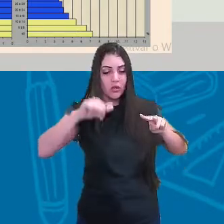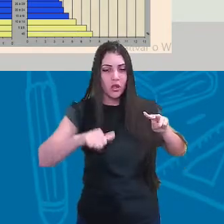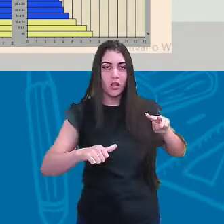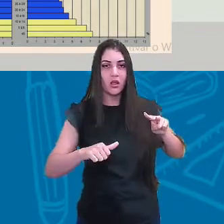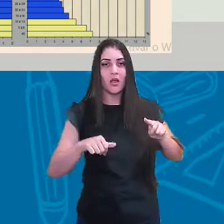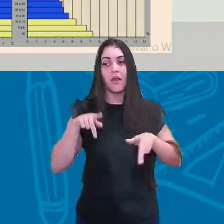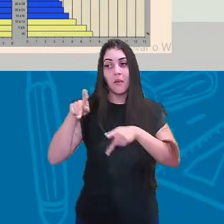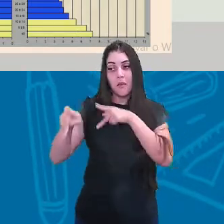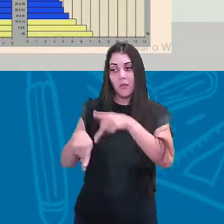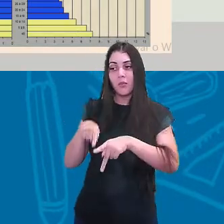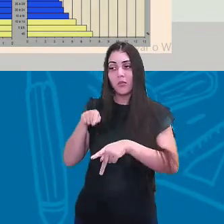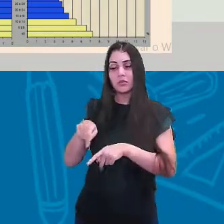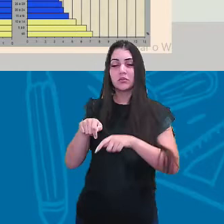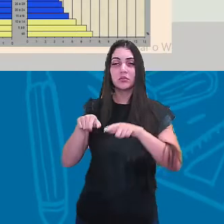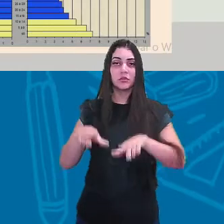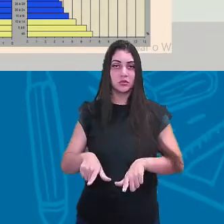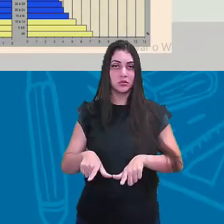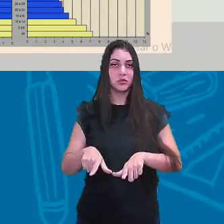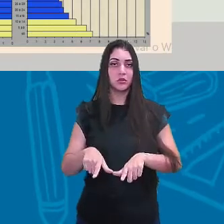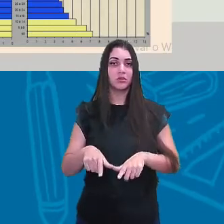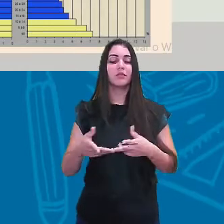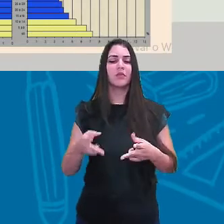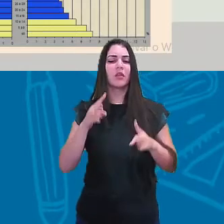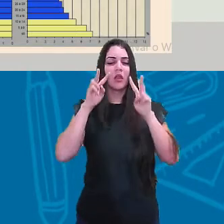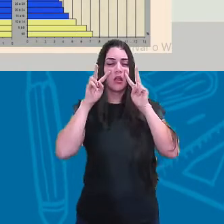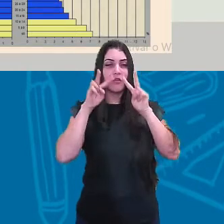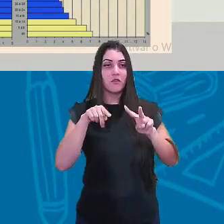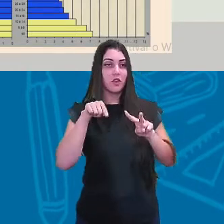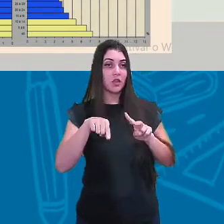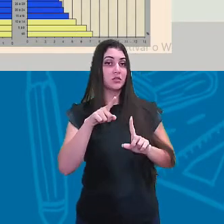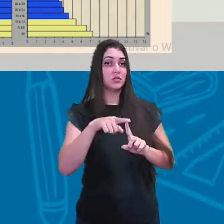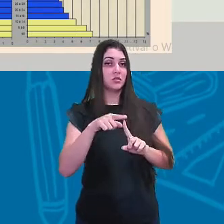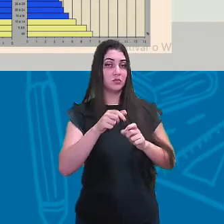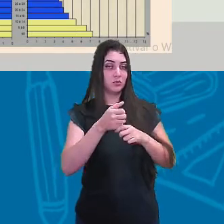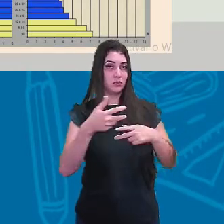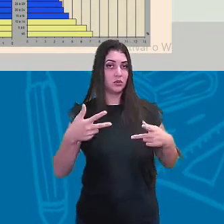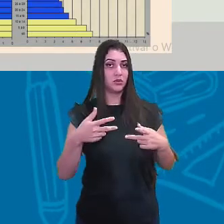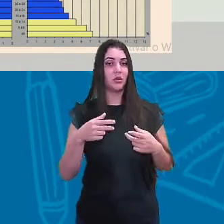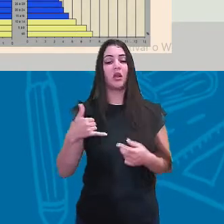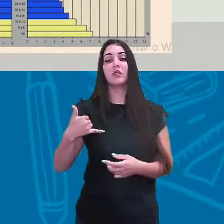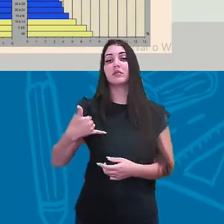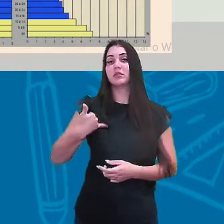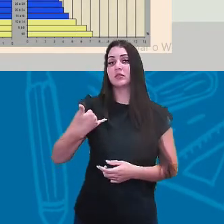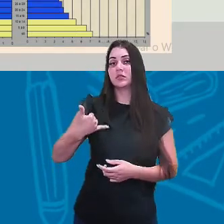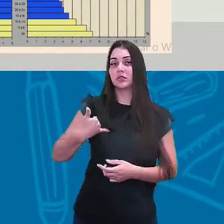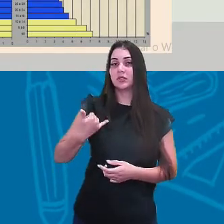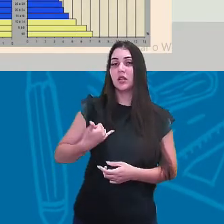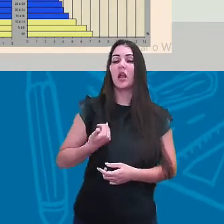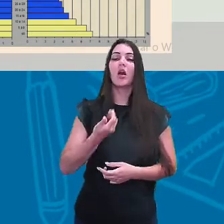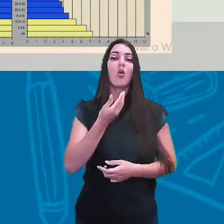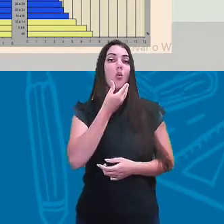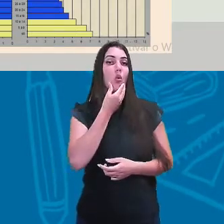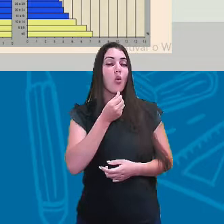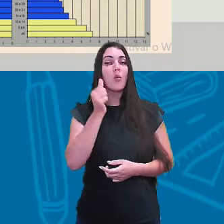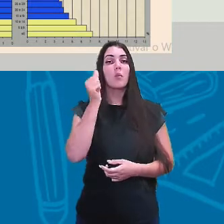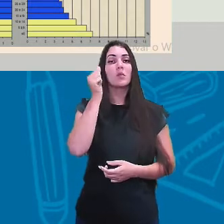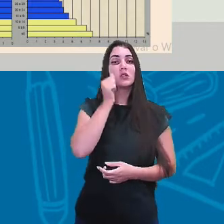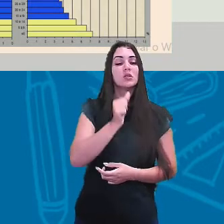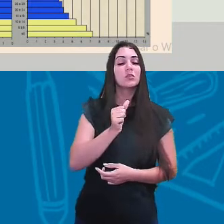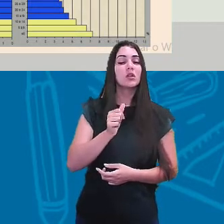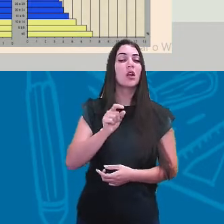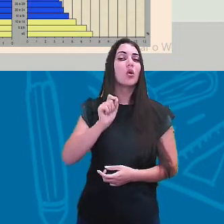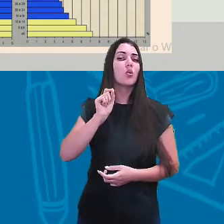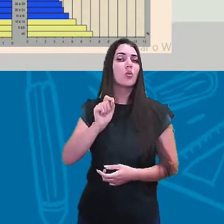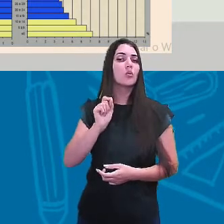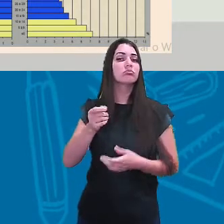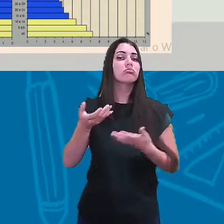local, serve para a gente ver esse tipo de coisa. As idades entre homens e mulheres, e